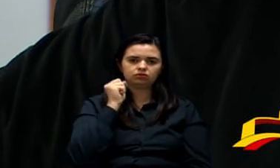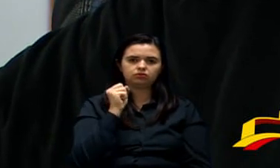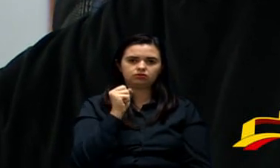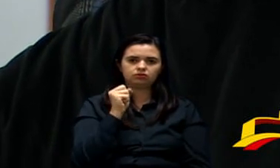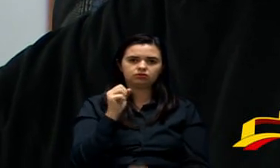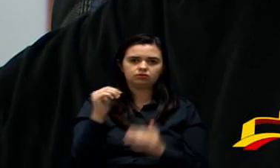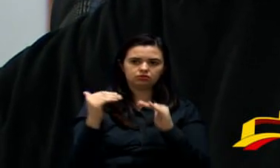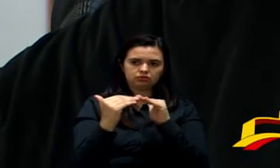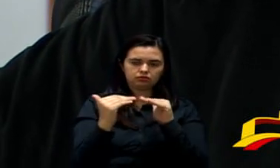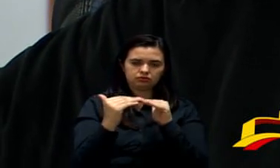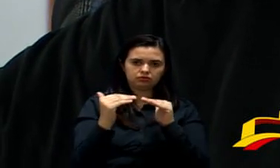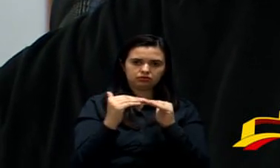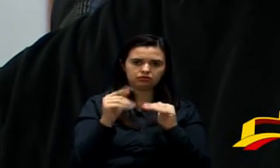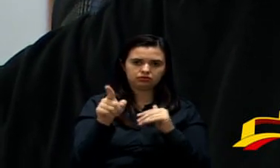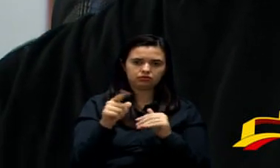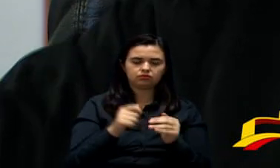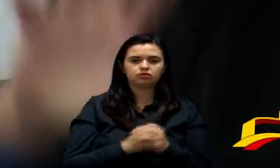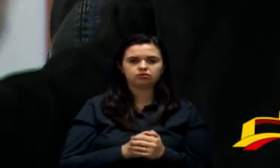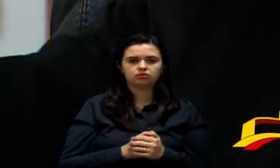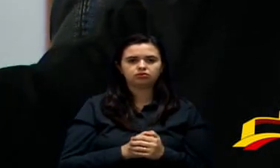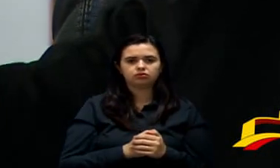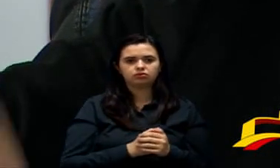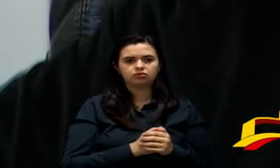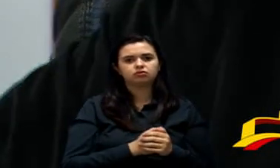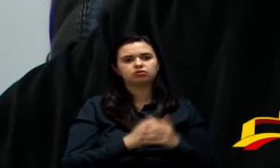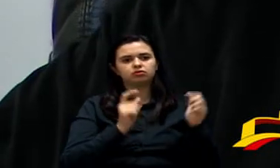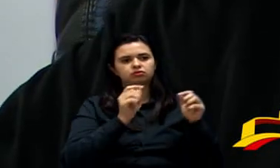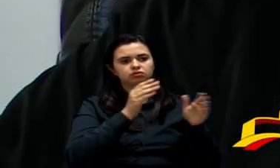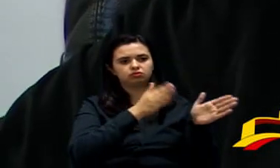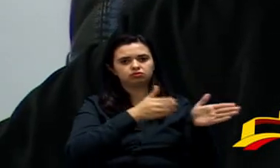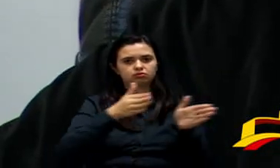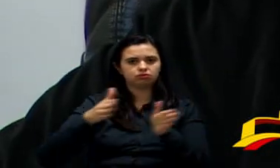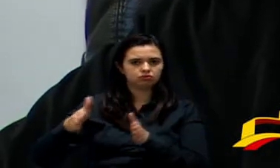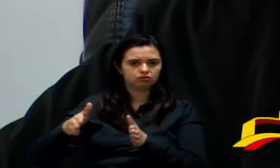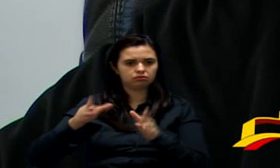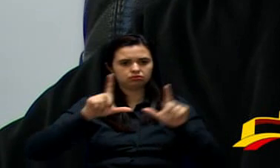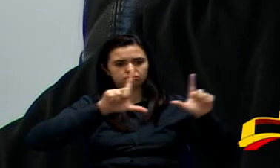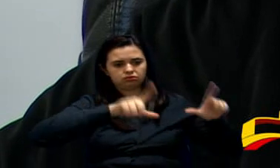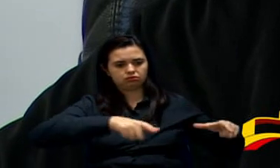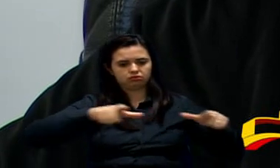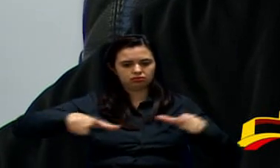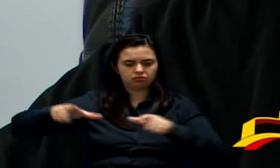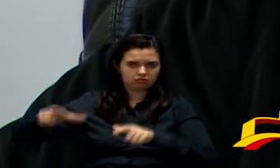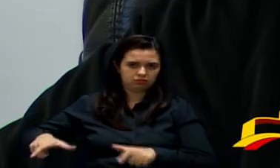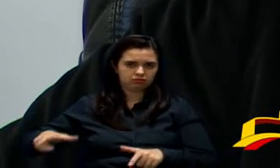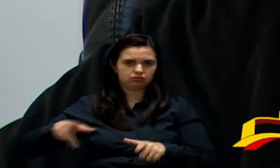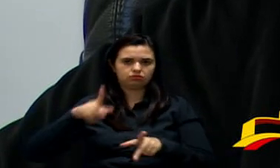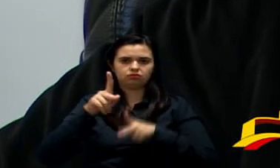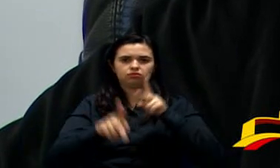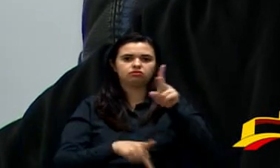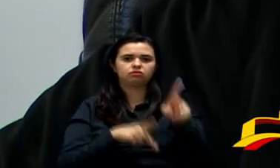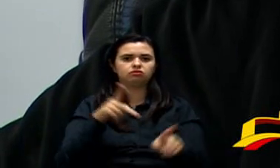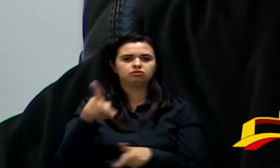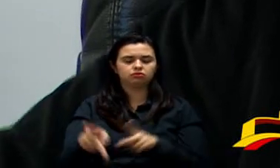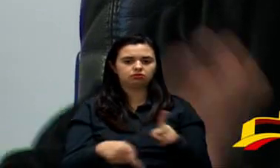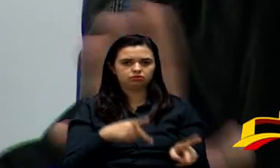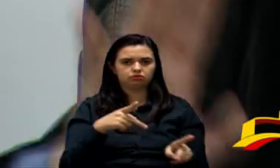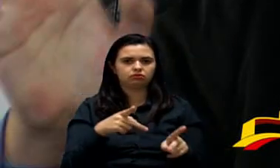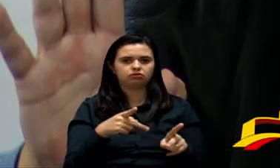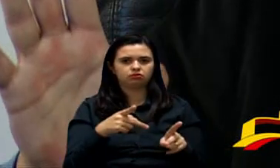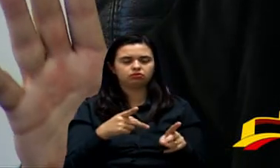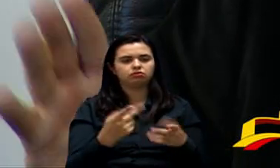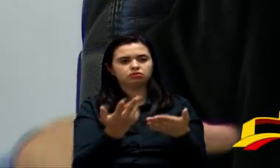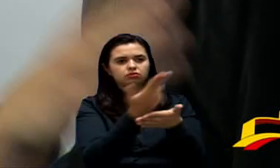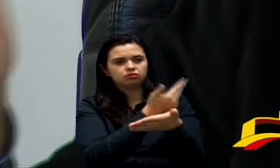é importante isso, destacar que os espaços públicos devem ser valorizados com essa arte. Eu fiz um ofício ano passado, que aí é só